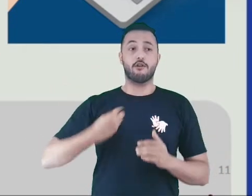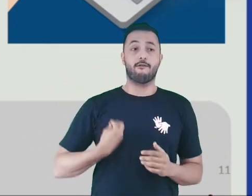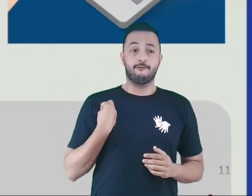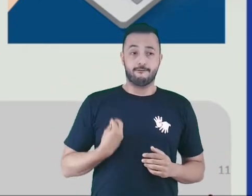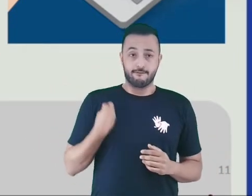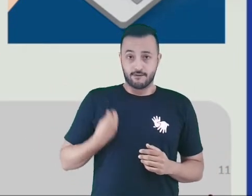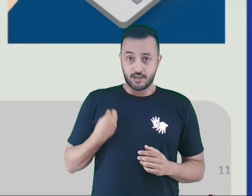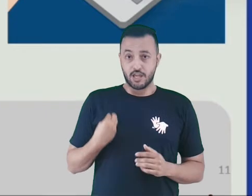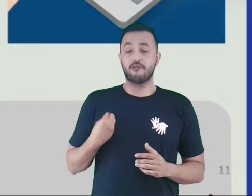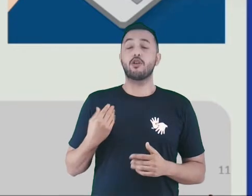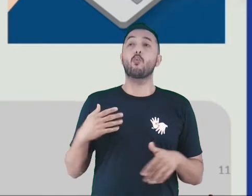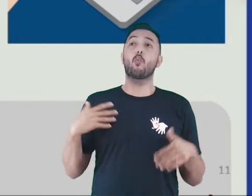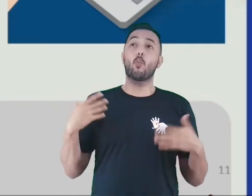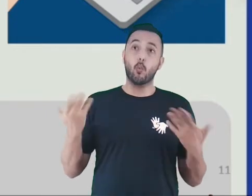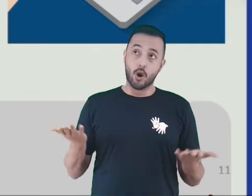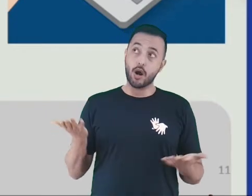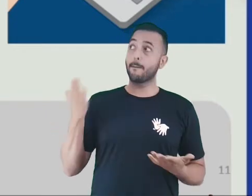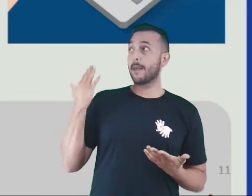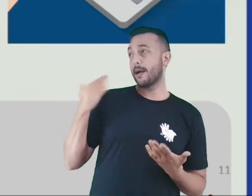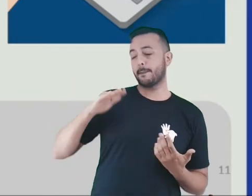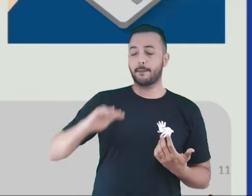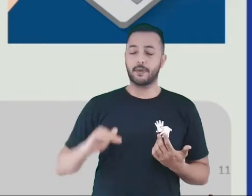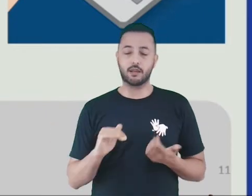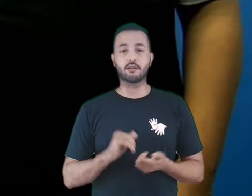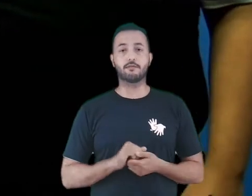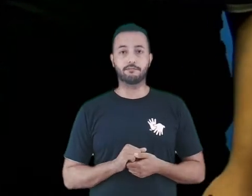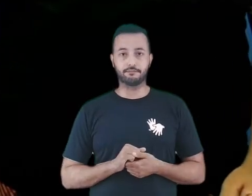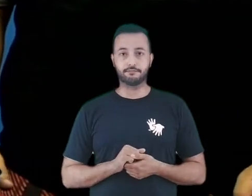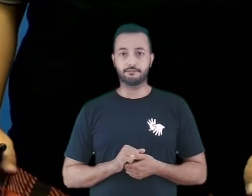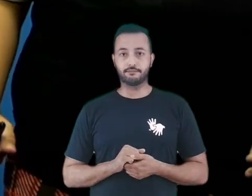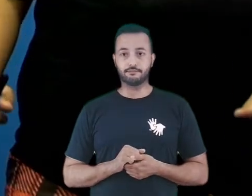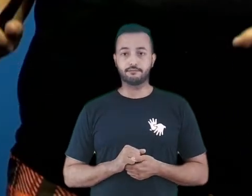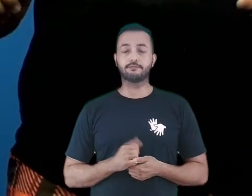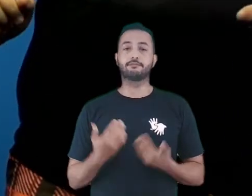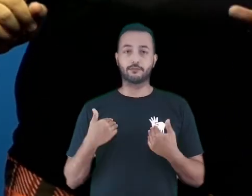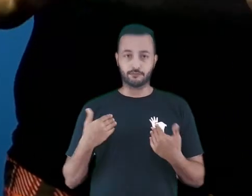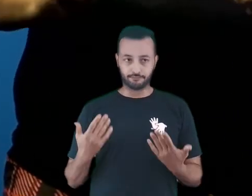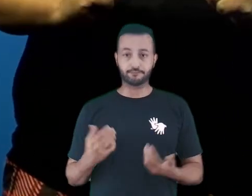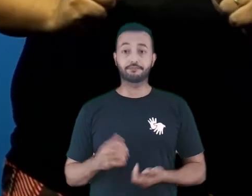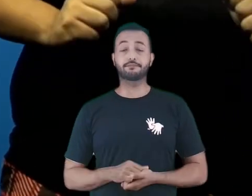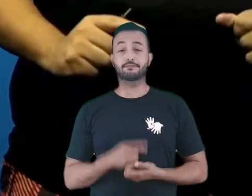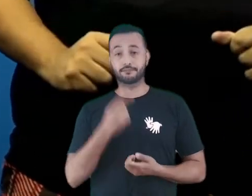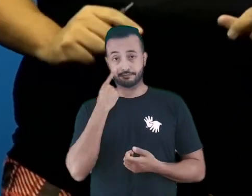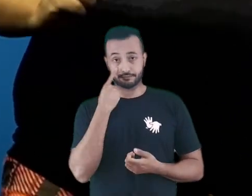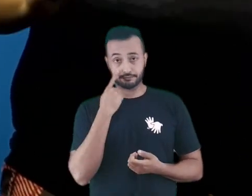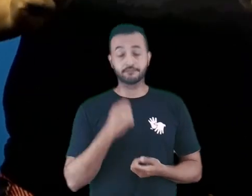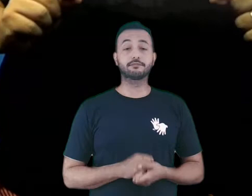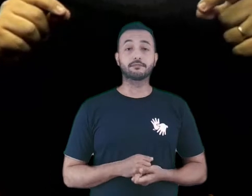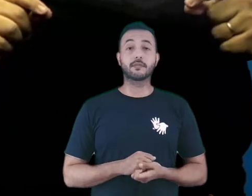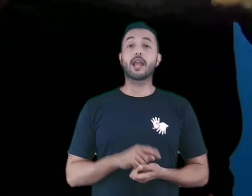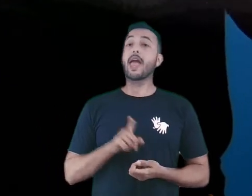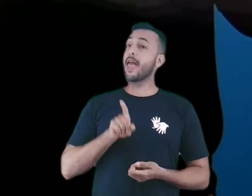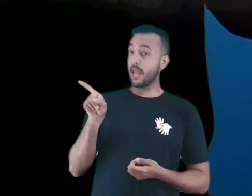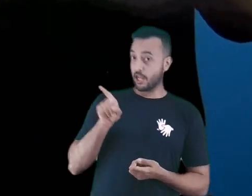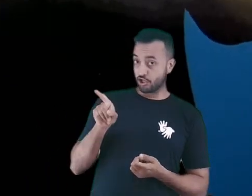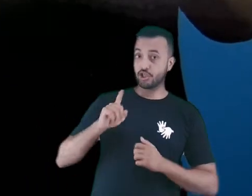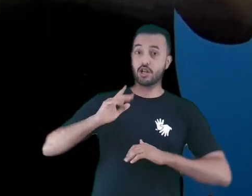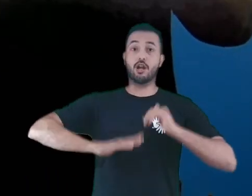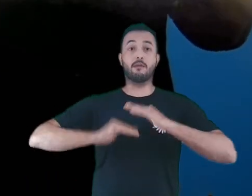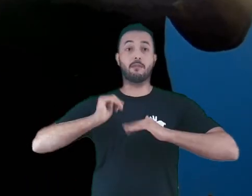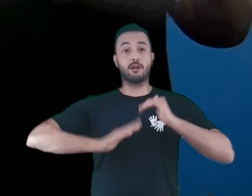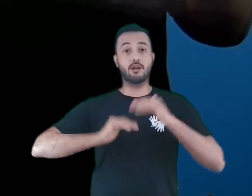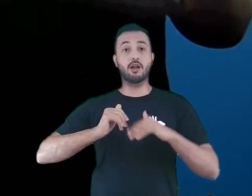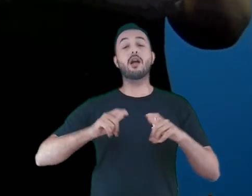vivi quando pequena. Ótimo? Puxa para mim. Vê só. Este é o apartamento